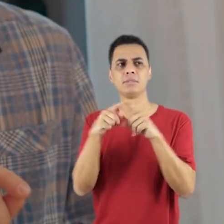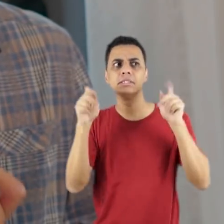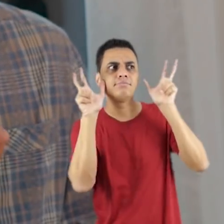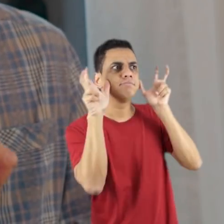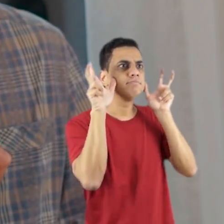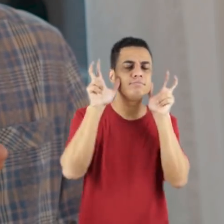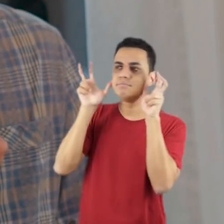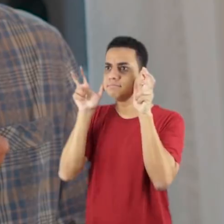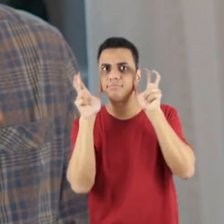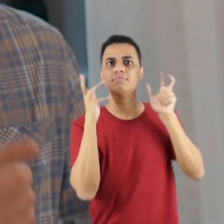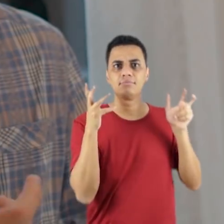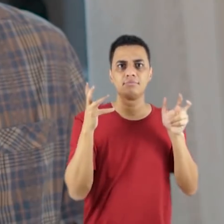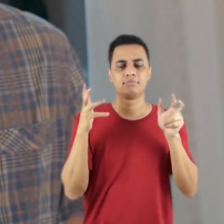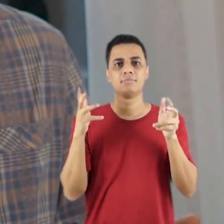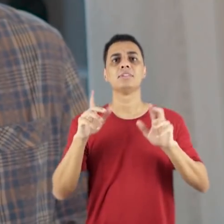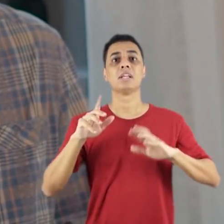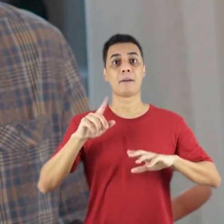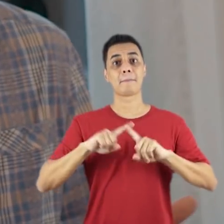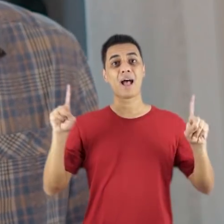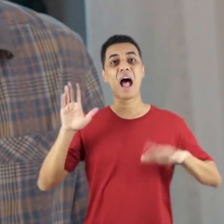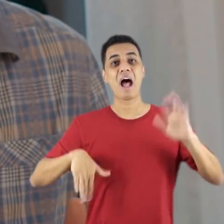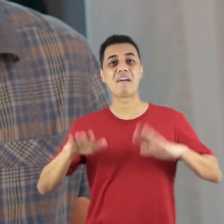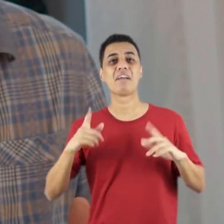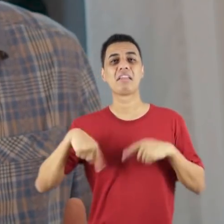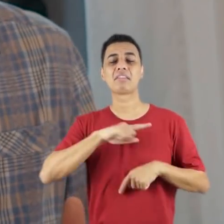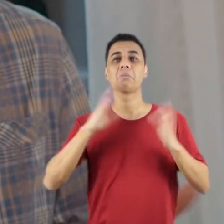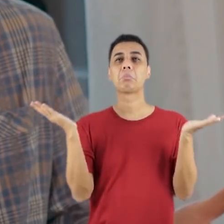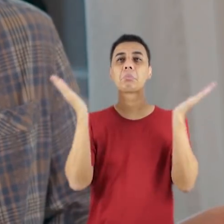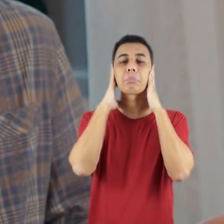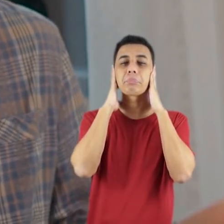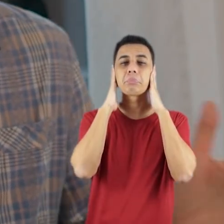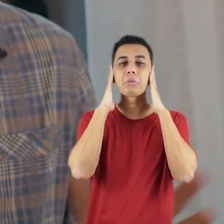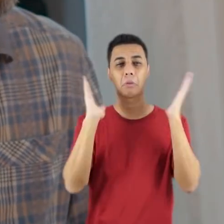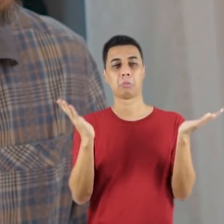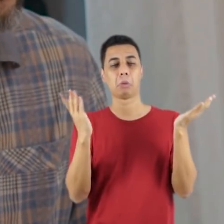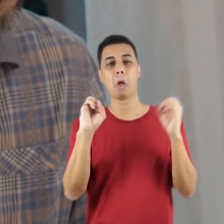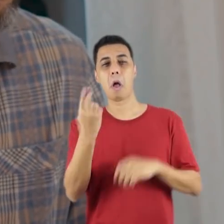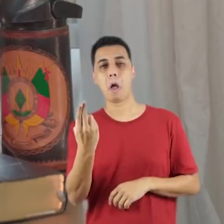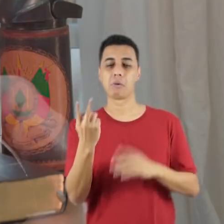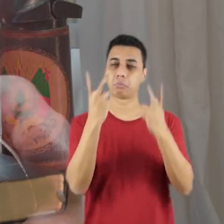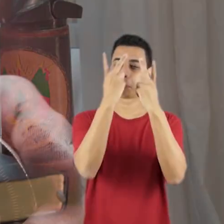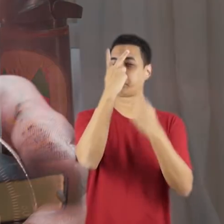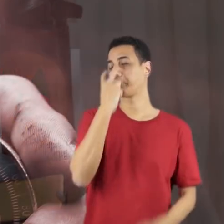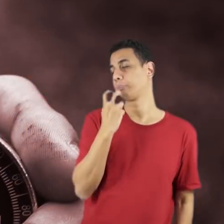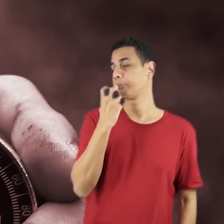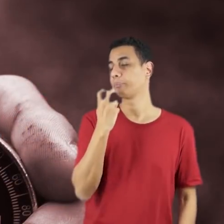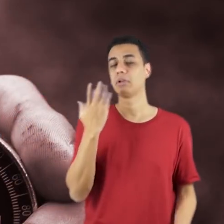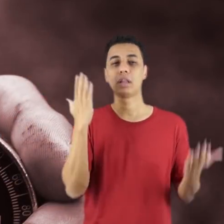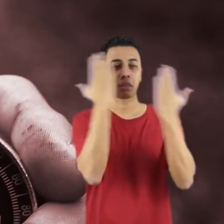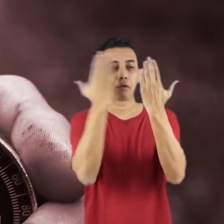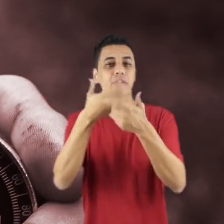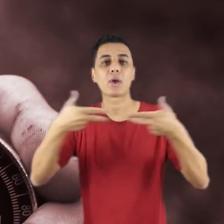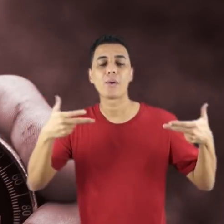muitas vezes nós permitimos que eles fiquem expostos a ruídos desagradáveis ou até ao silêncio desnecessário. Jesus disse também que